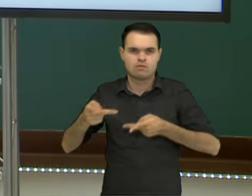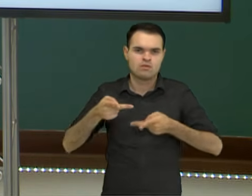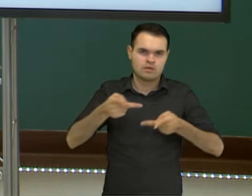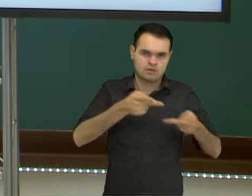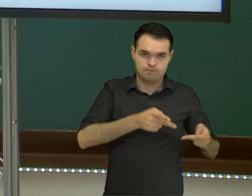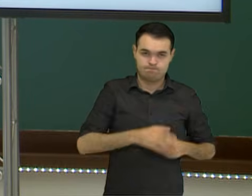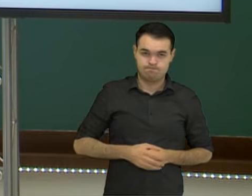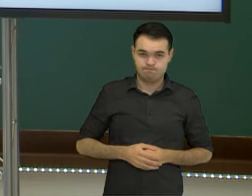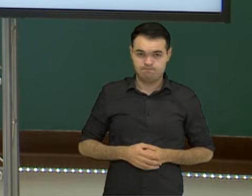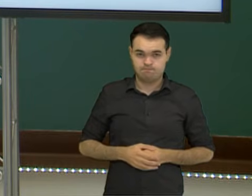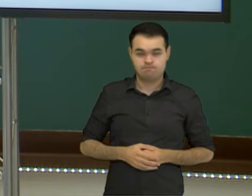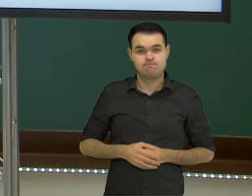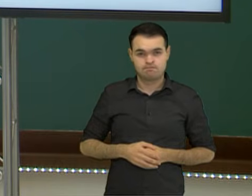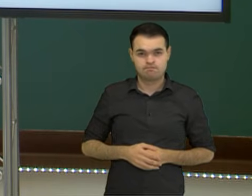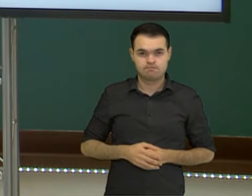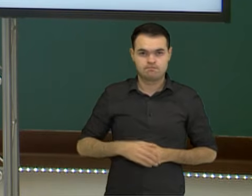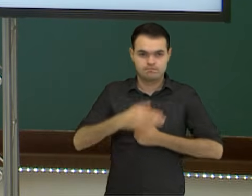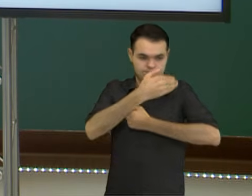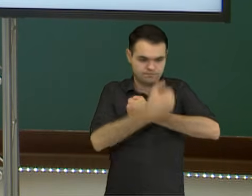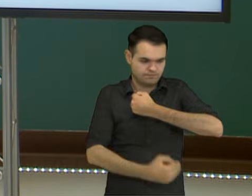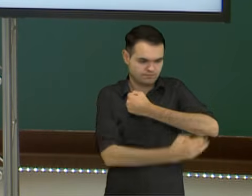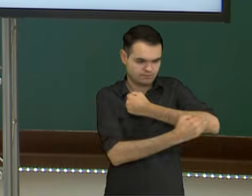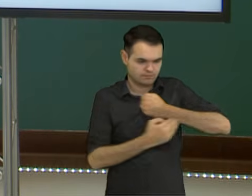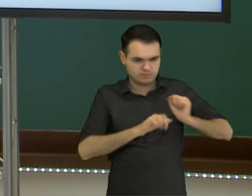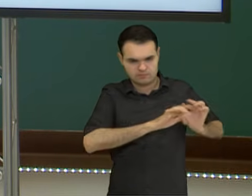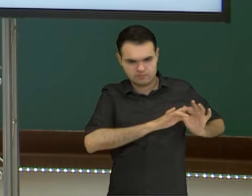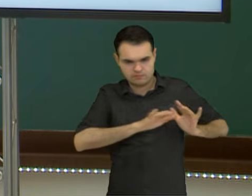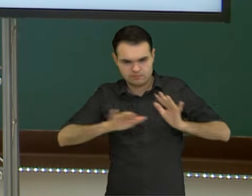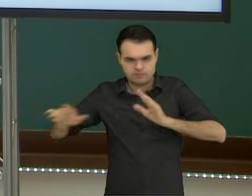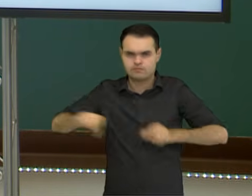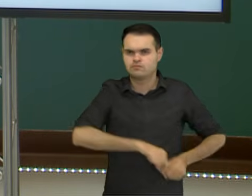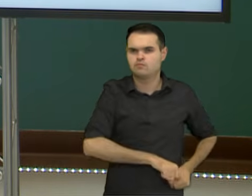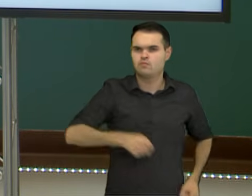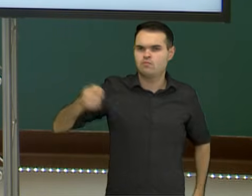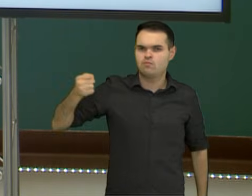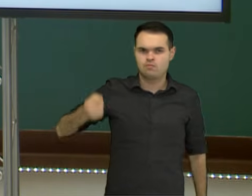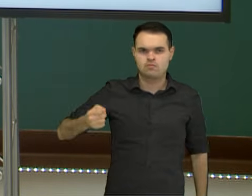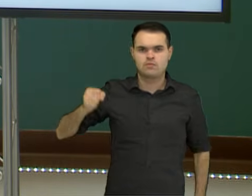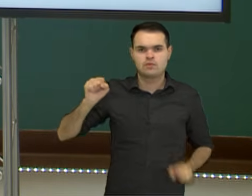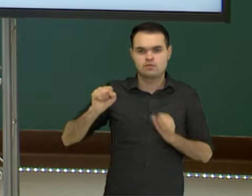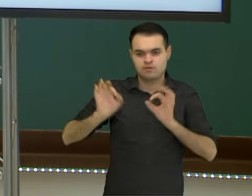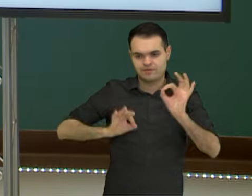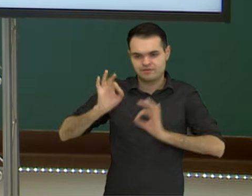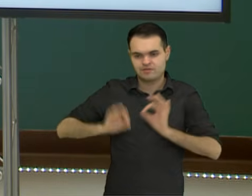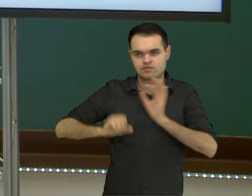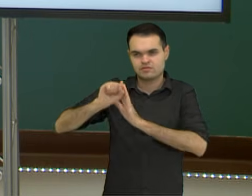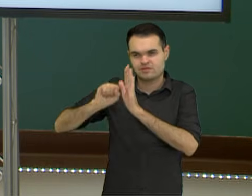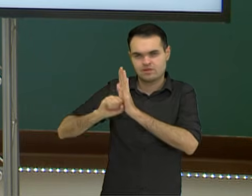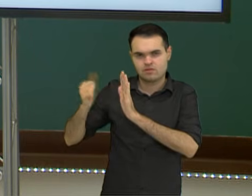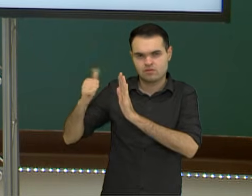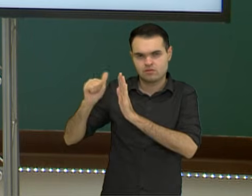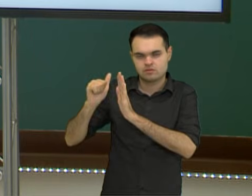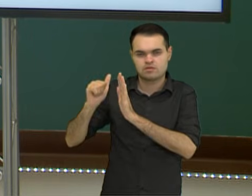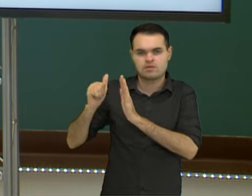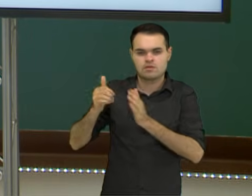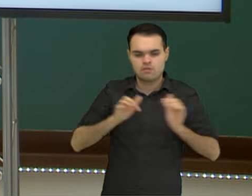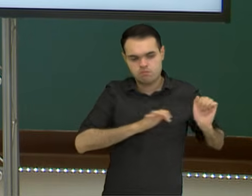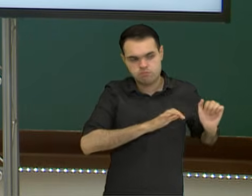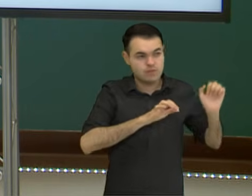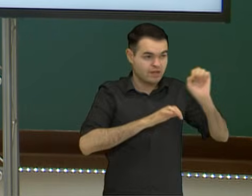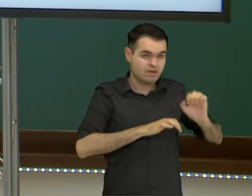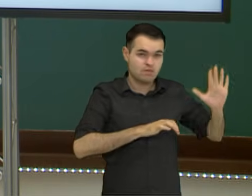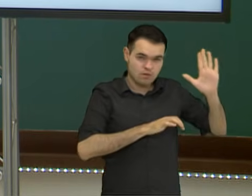cruzadas, elas foram expedições militares organizadas a partir do século XI que partiam da Europa rumo